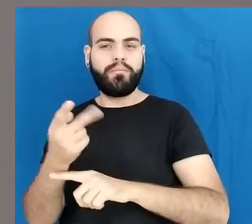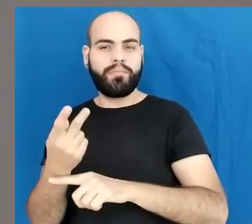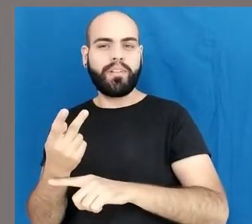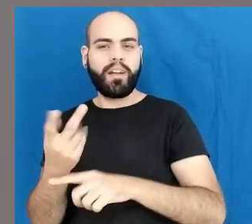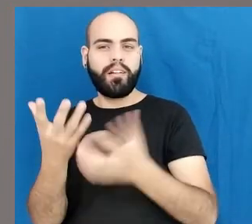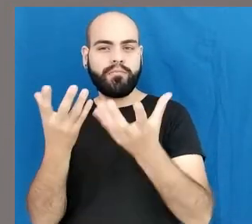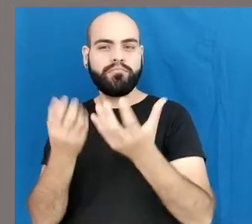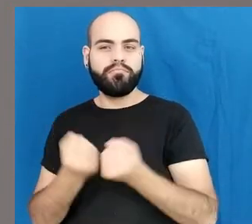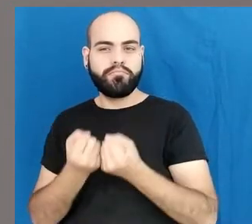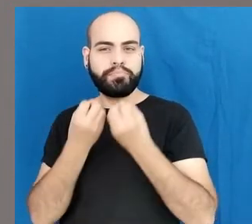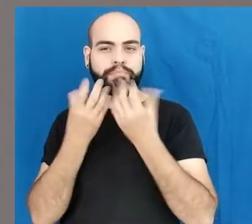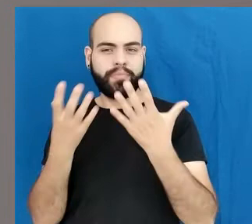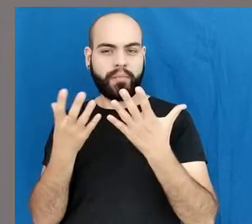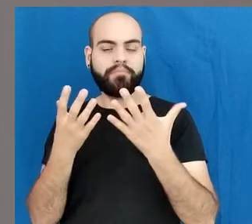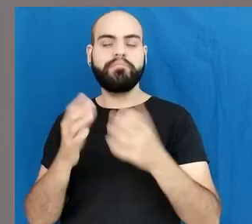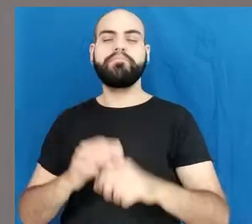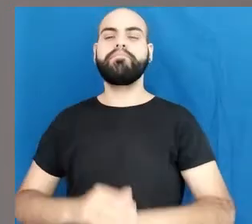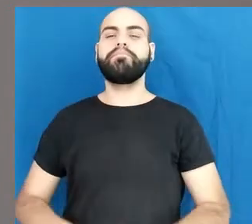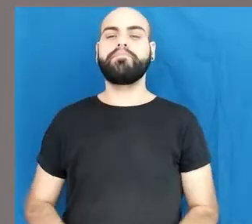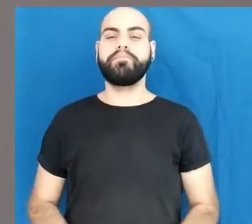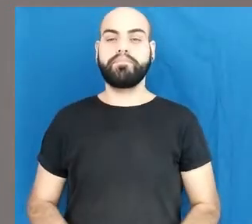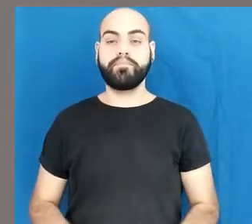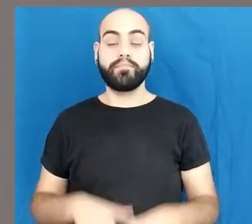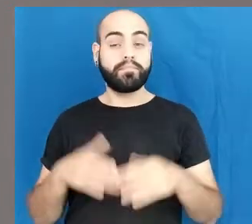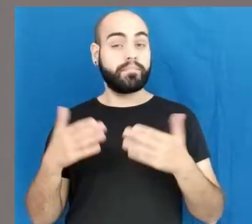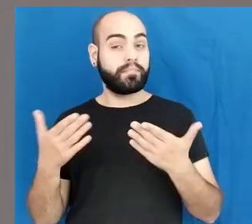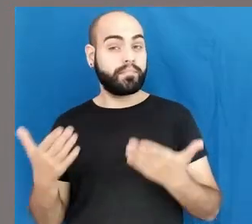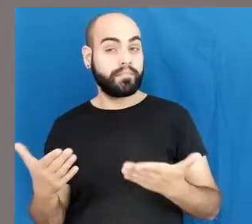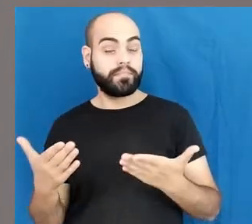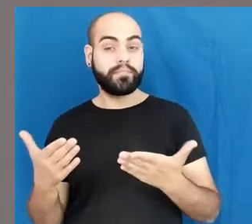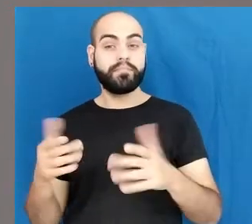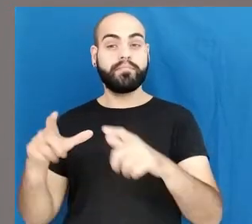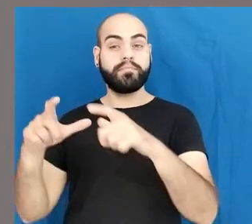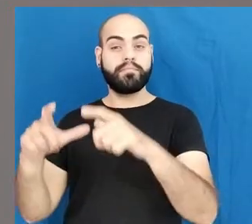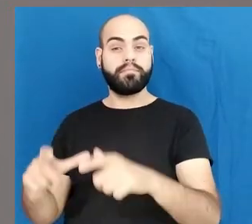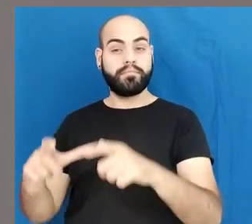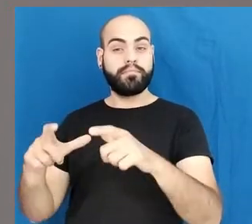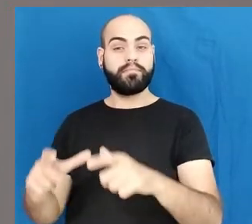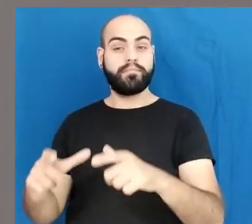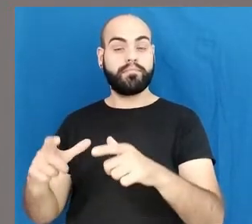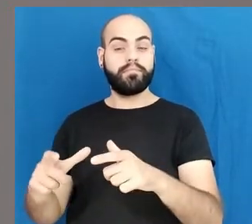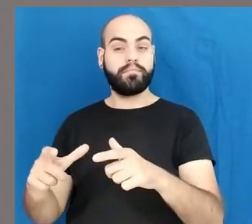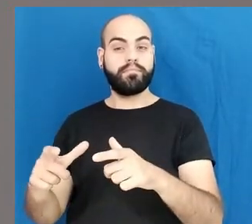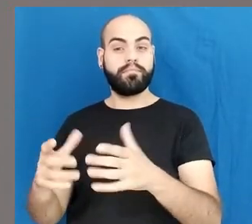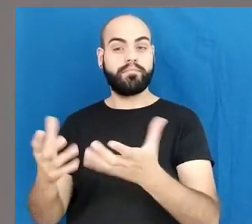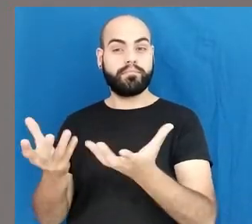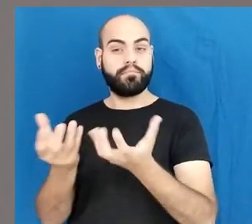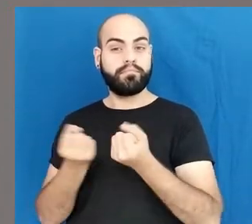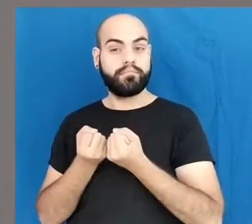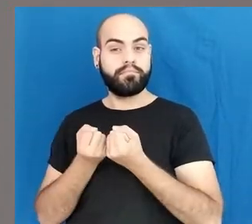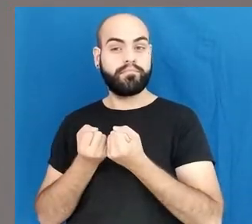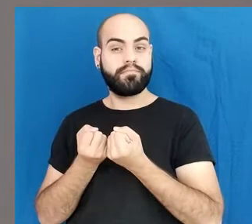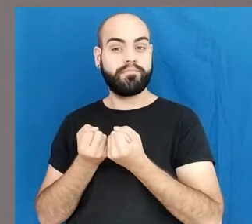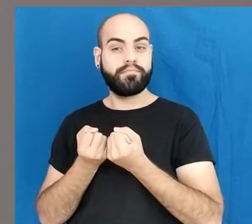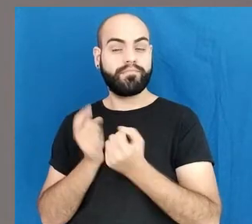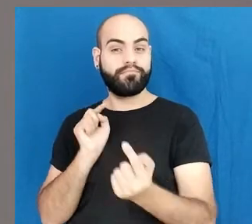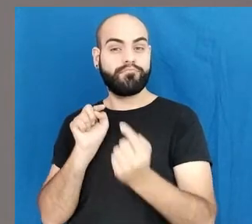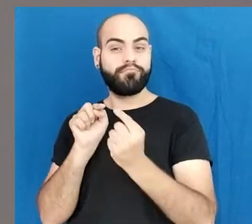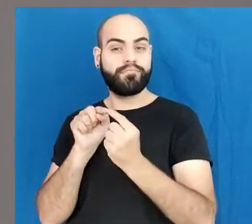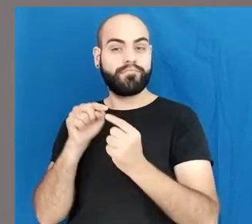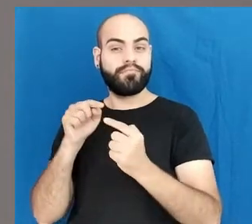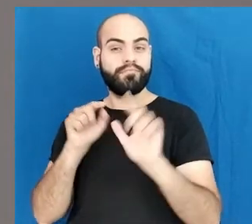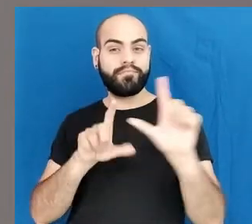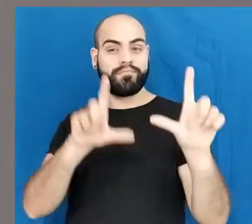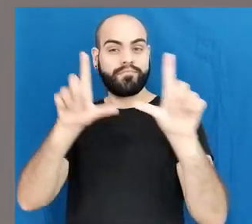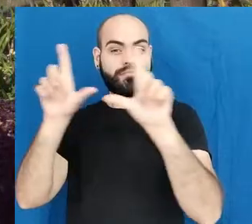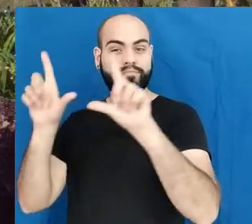arquitetura foi muito bem acatada, e com isso a Casa do Baile ganhou essa vocação que